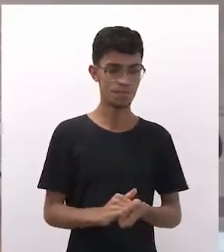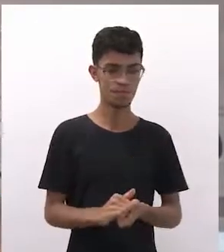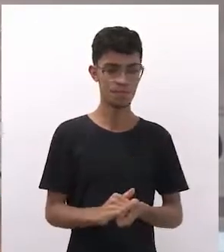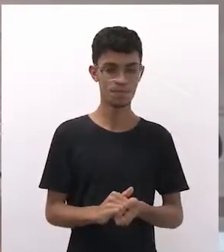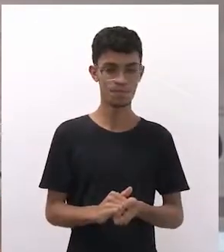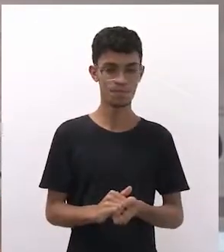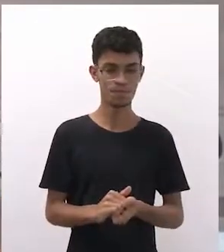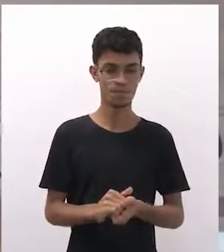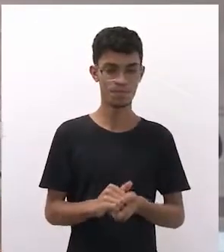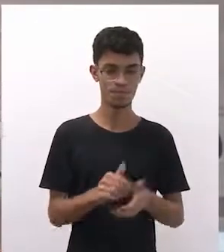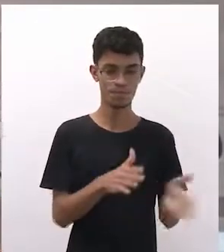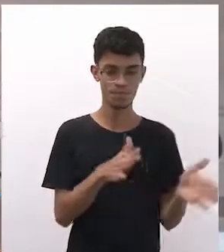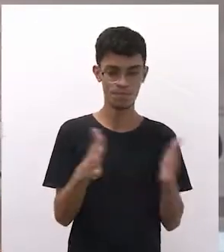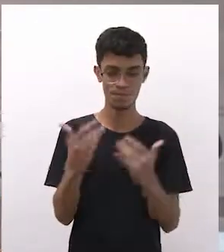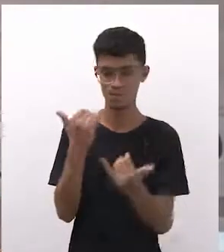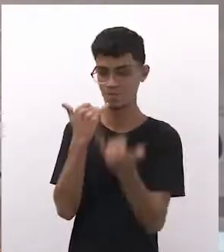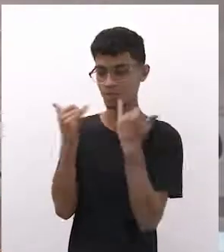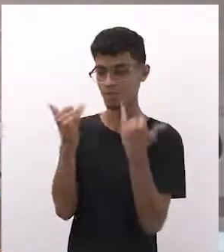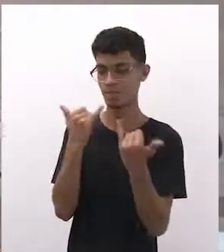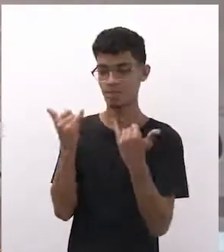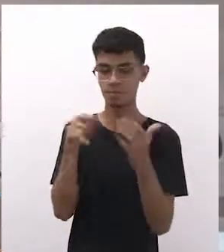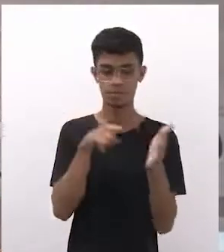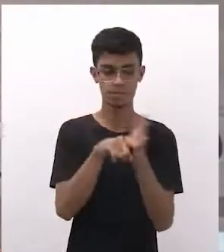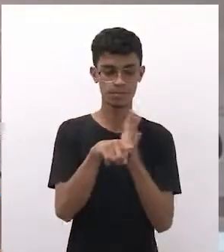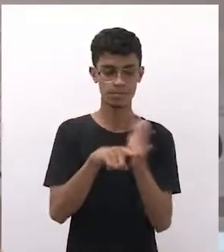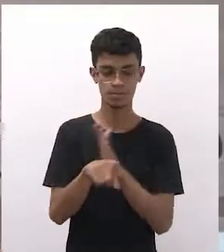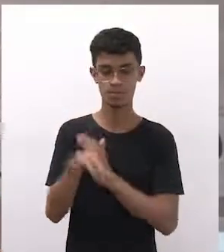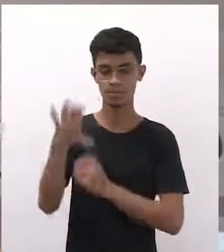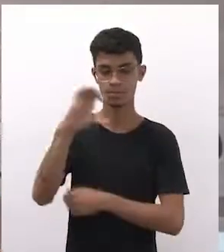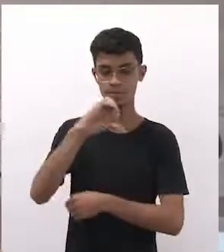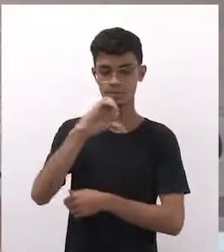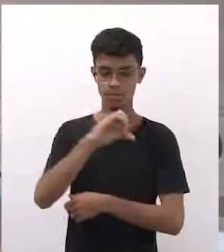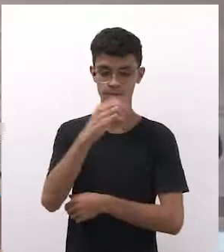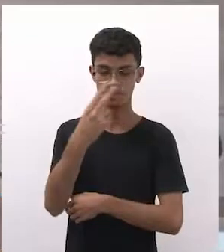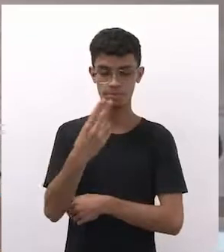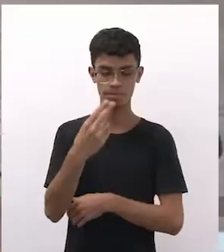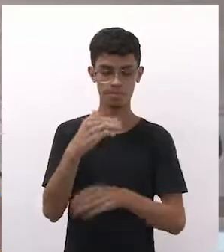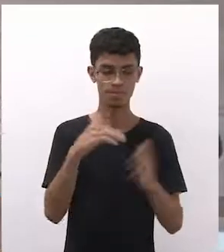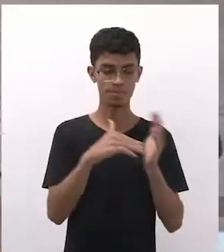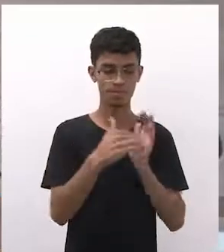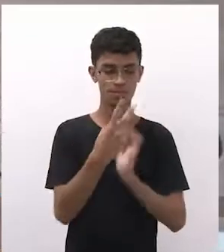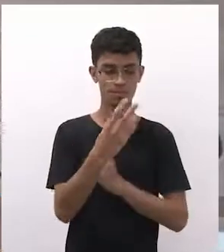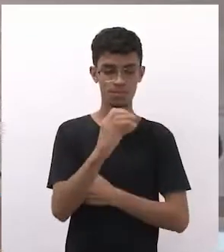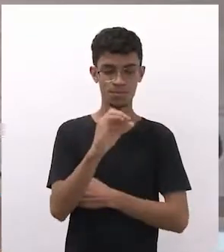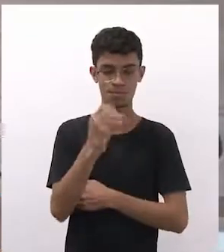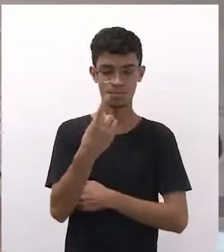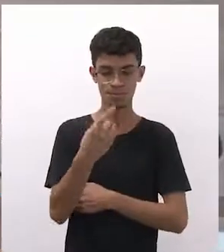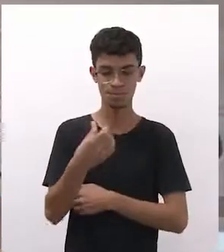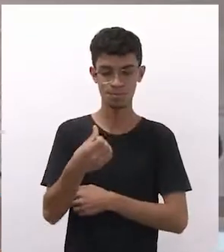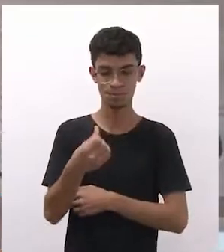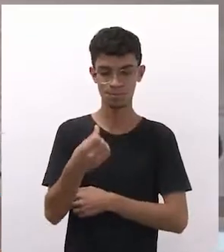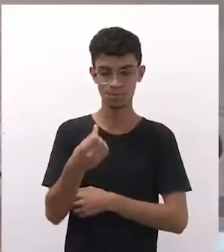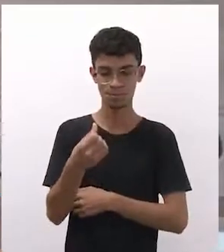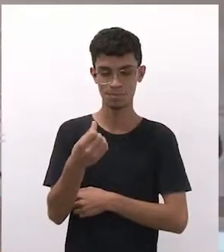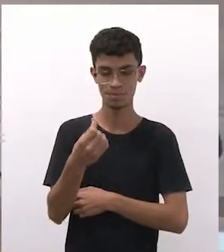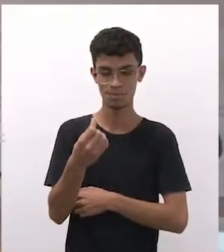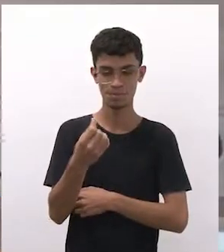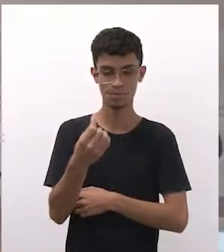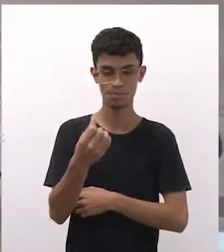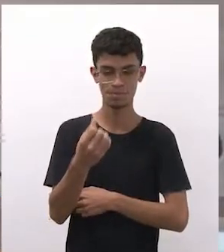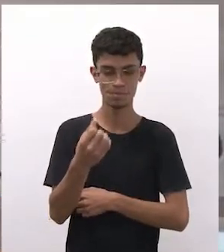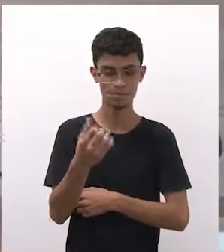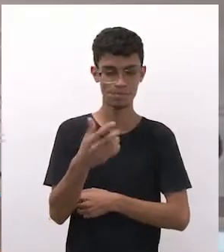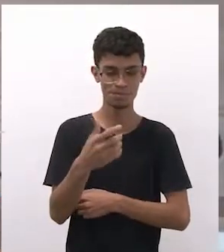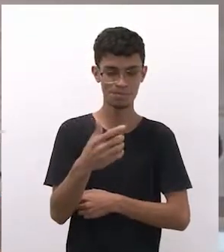Isso a partir dos dados da PNAD, tá? Entre 92 e 2016, a gente teve uma melhoria, um avanço muito grande. A gente